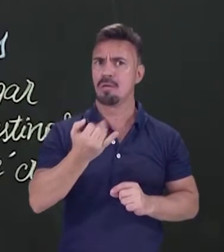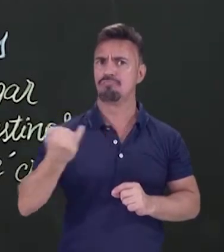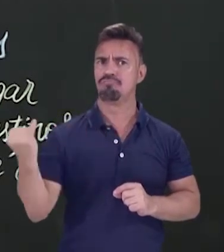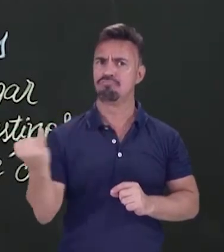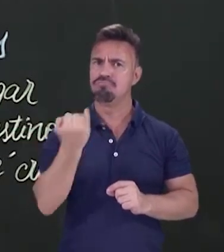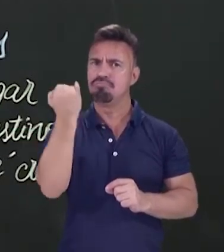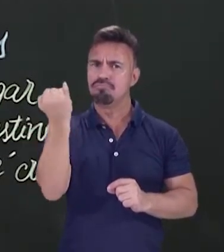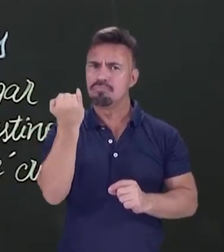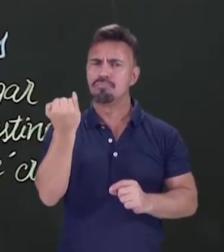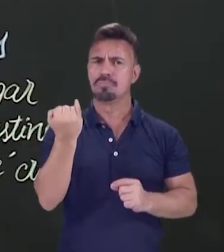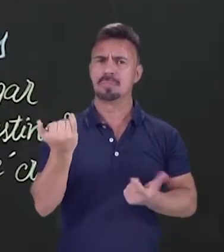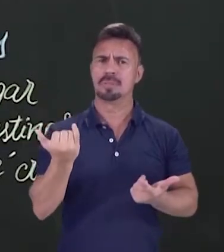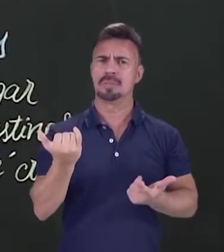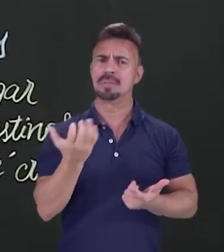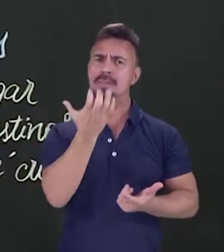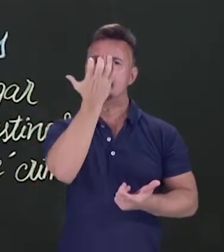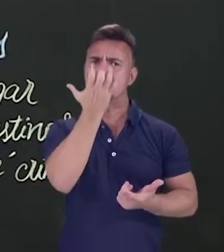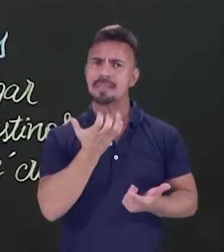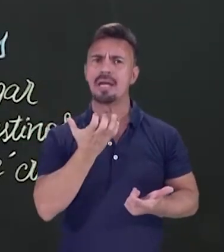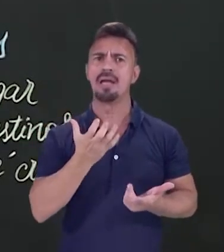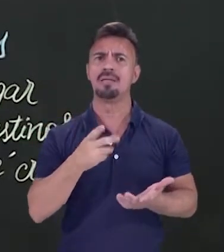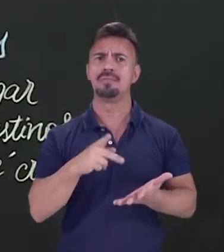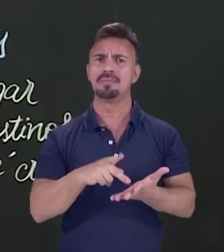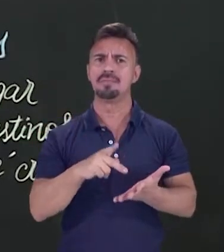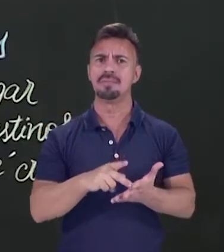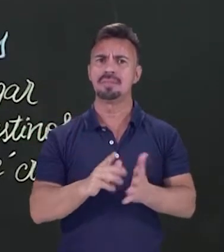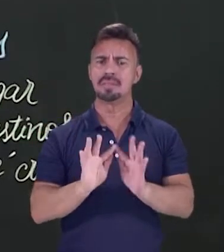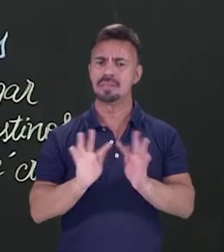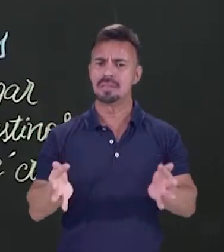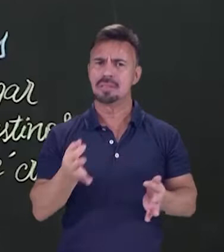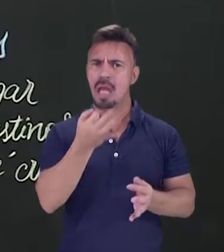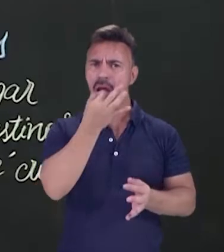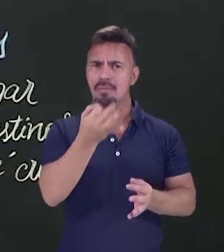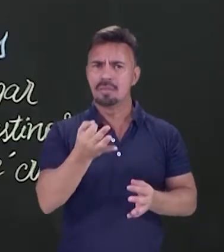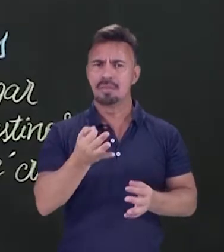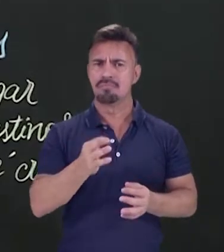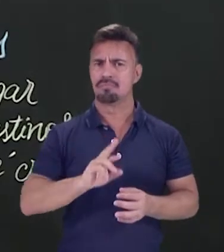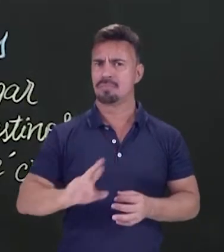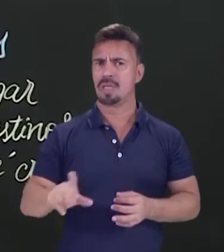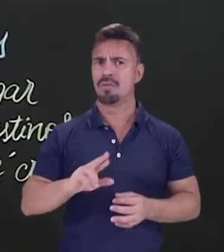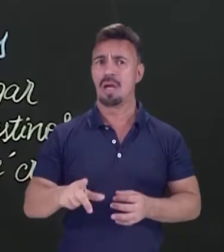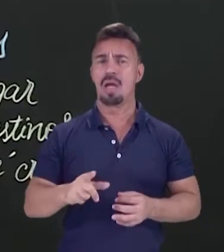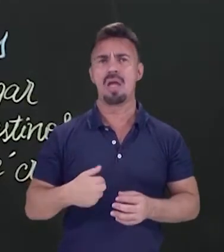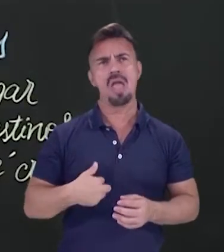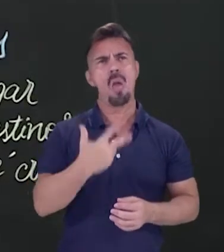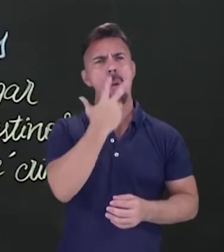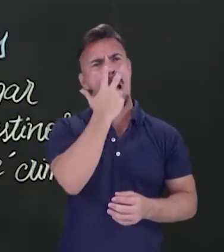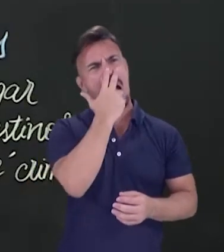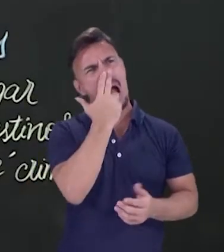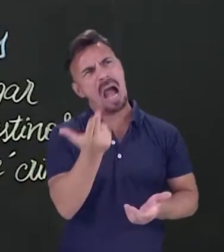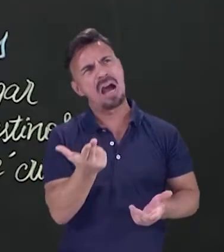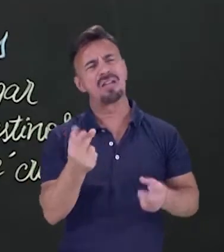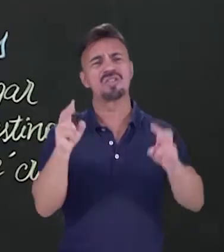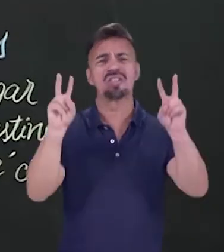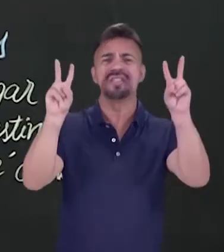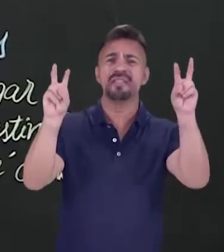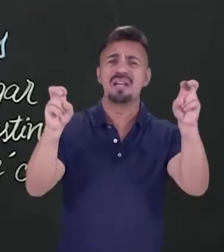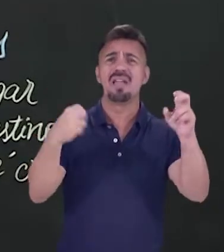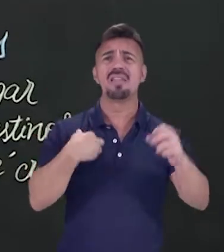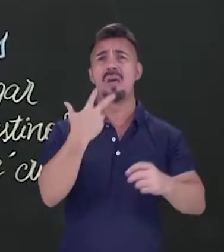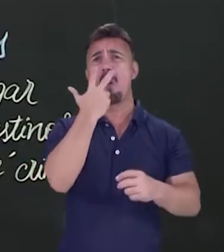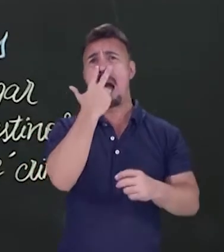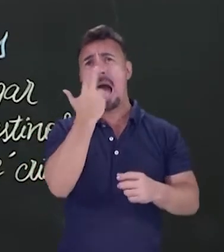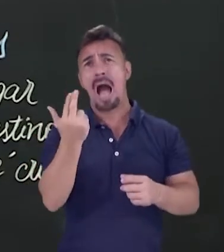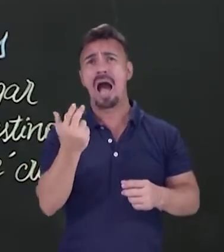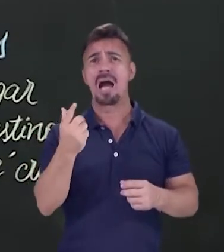é claro, muito bem construída, e não é simples ter opinião sobre as coisas. Porque não é simplesmente dizer, eu acho tal tema interessante, eu acho